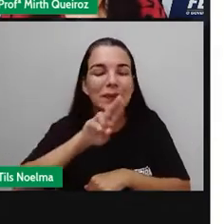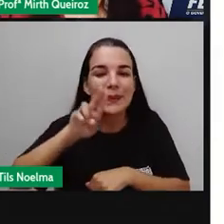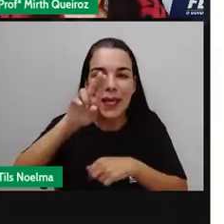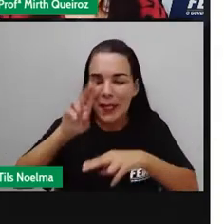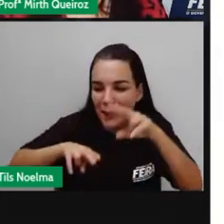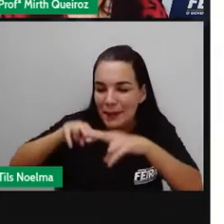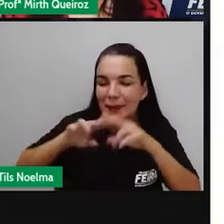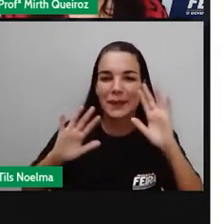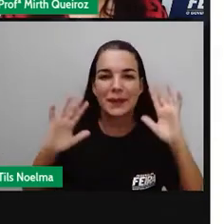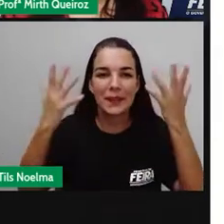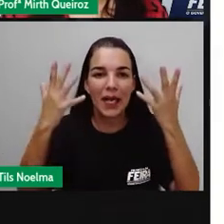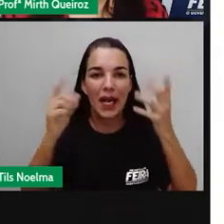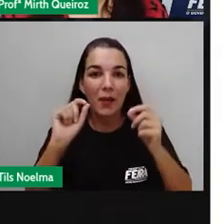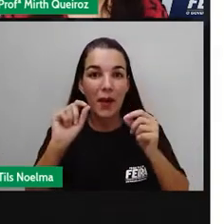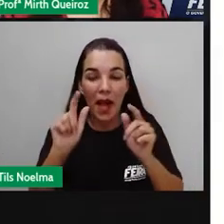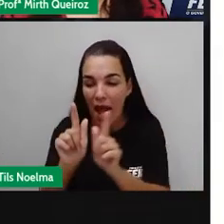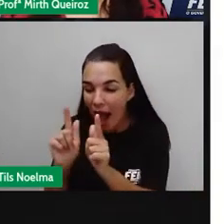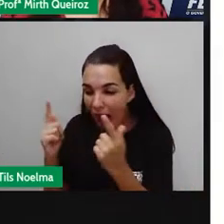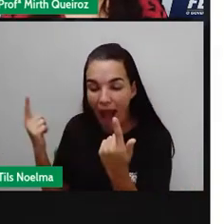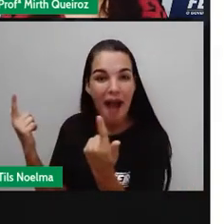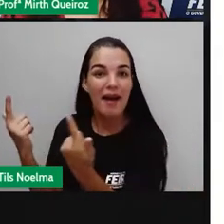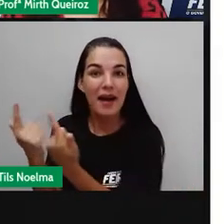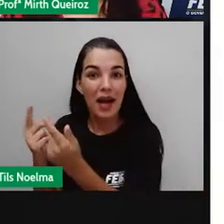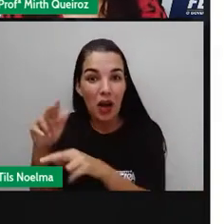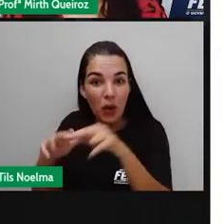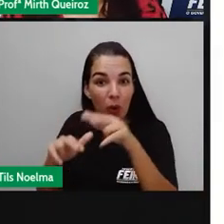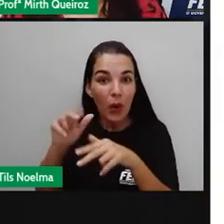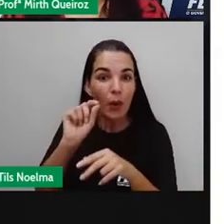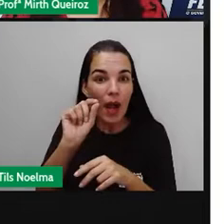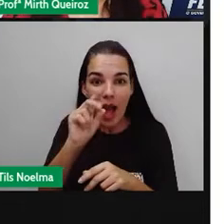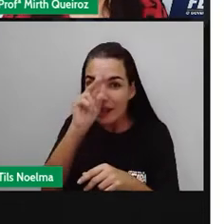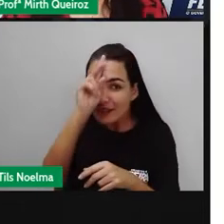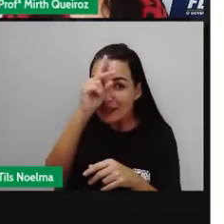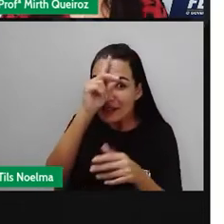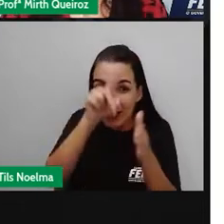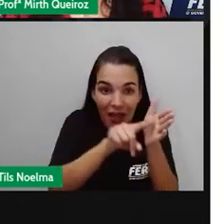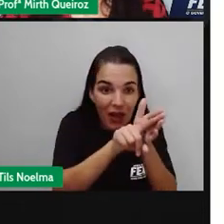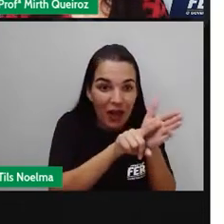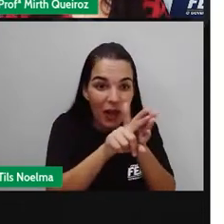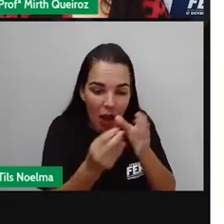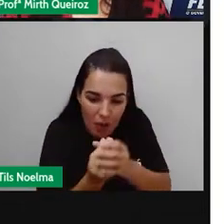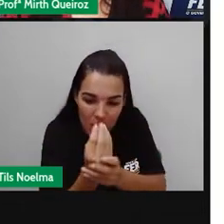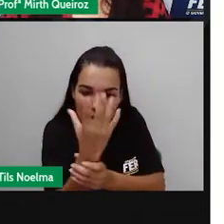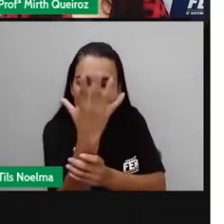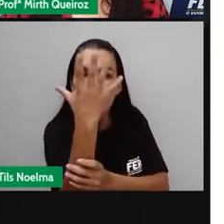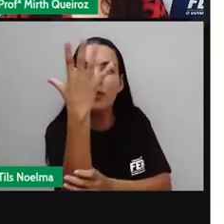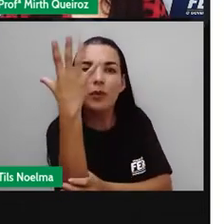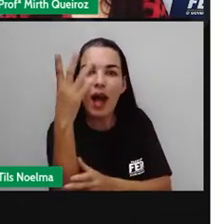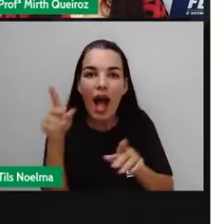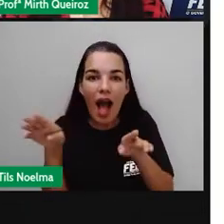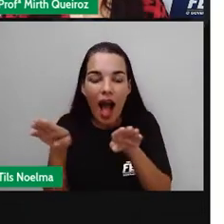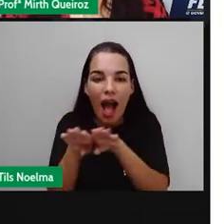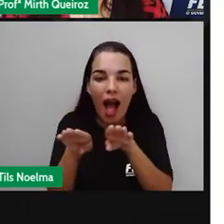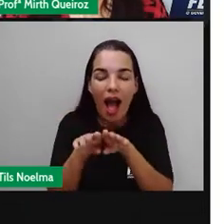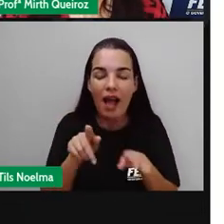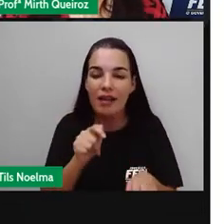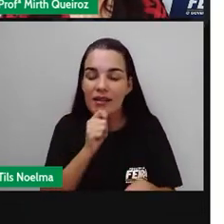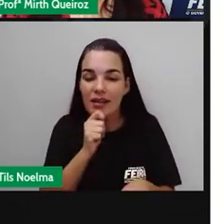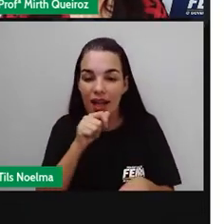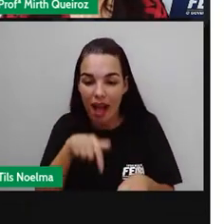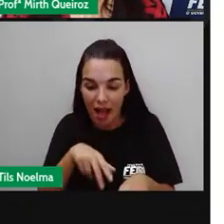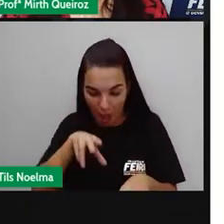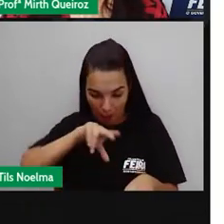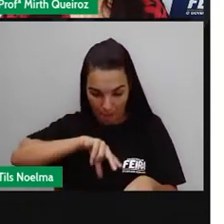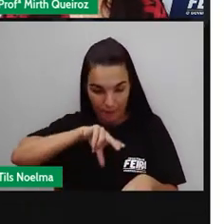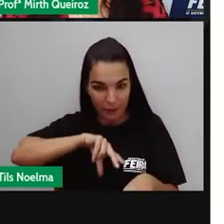juninas. A quadrilha junina, de acordo com os historiadores, ela surgiu no Brasil ainda durante o período colonial e é uma dança